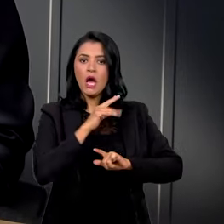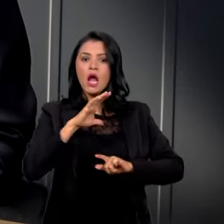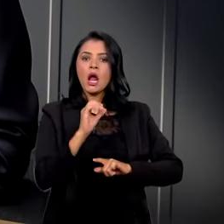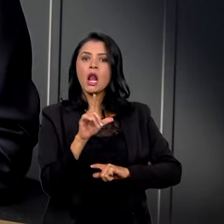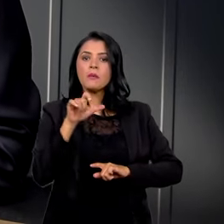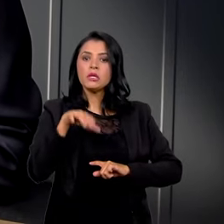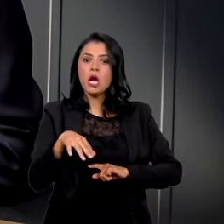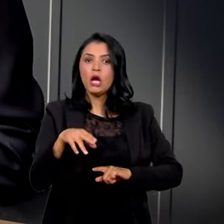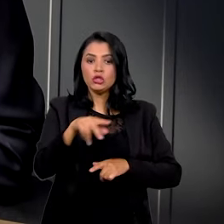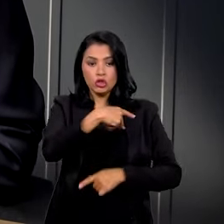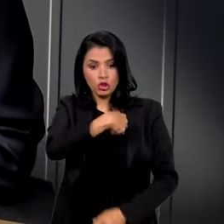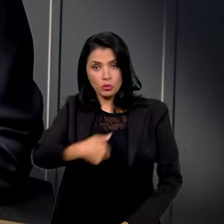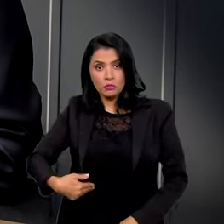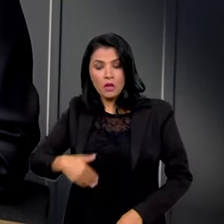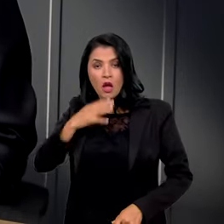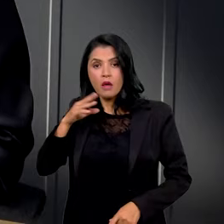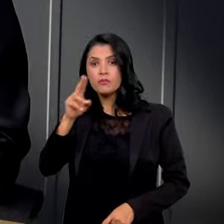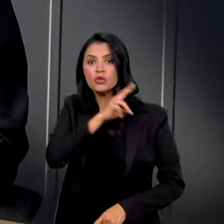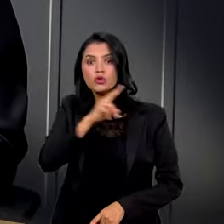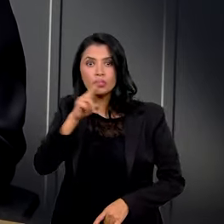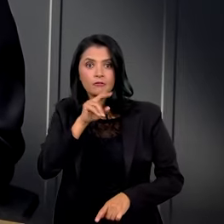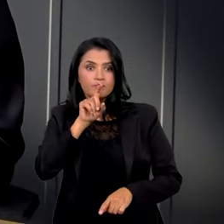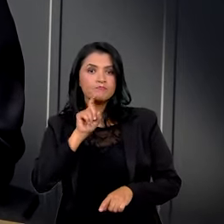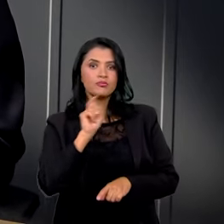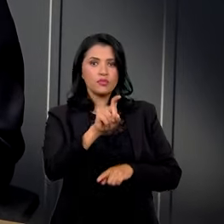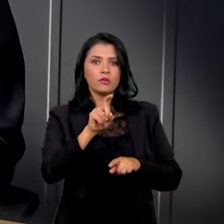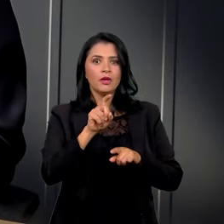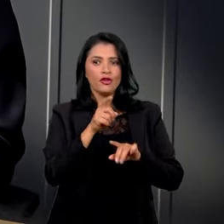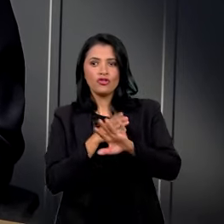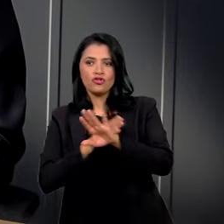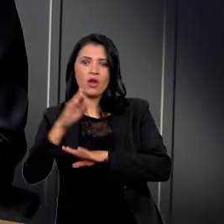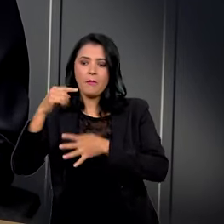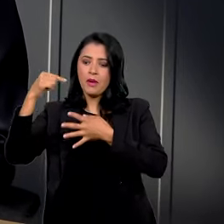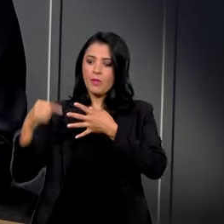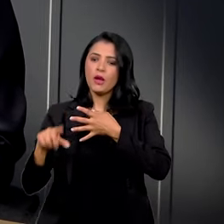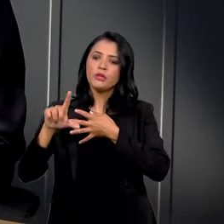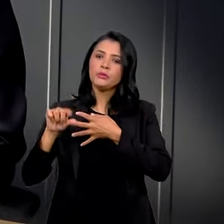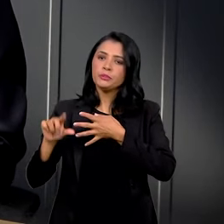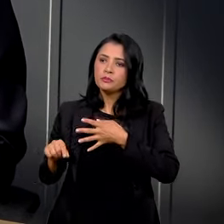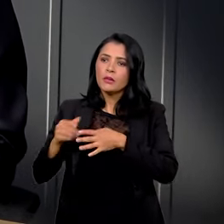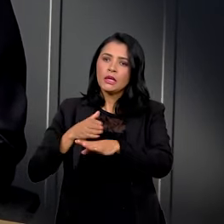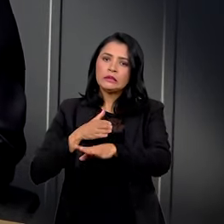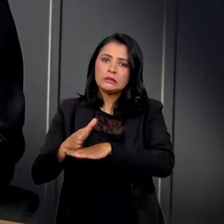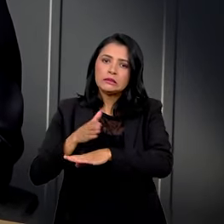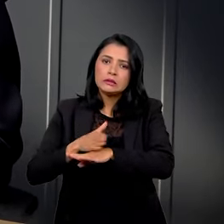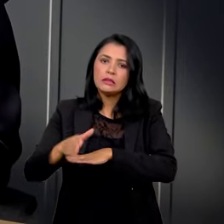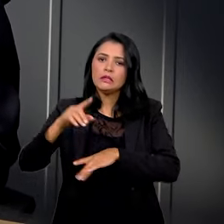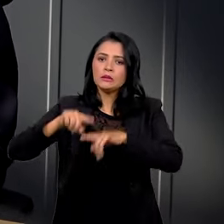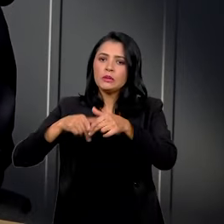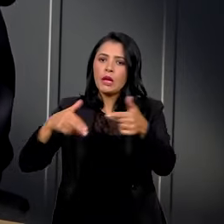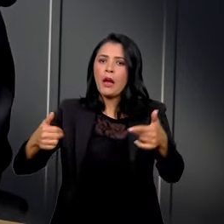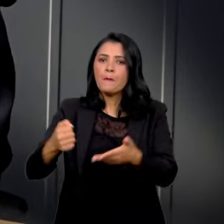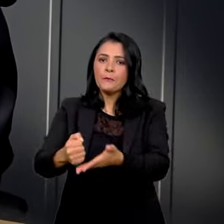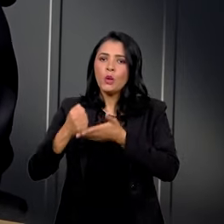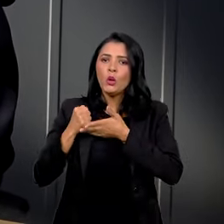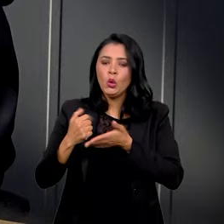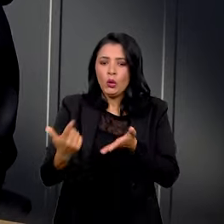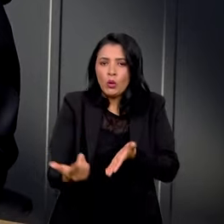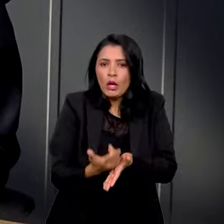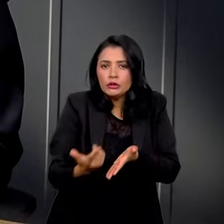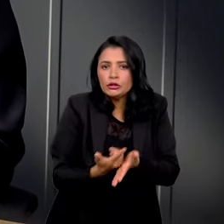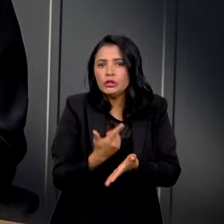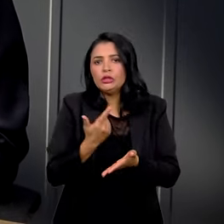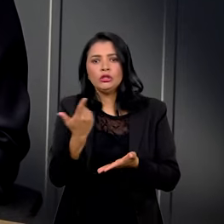nesse banner aí já vai ter lá um direcionamento com algumas opções para acesso aos materiais de apoio acesso a cartilhas a questões de